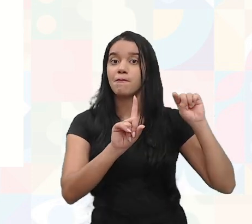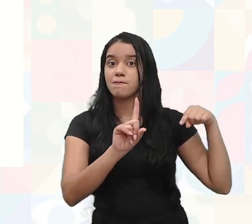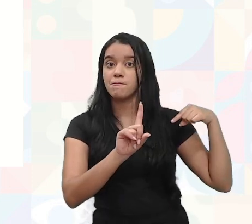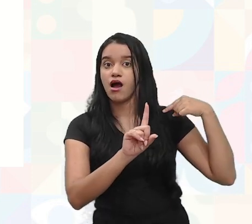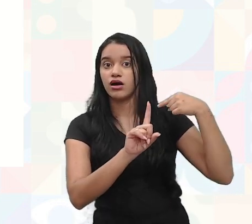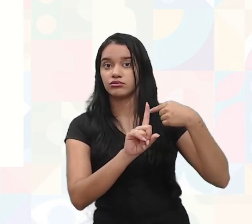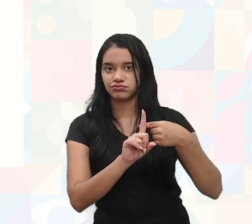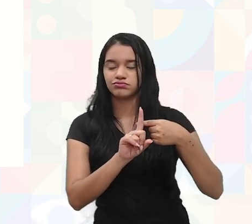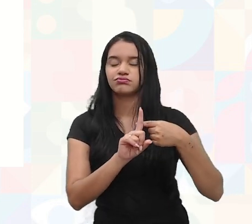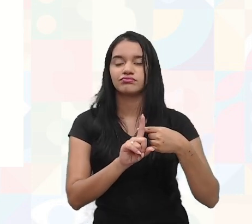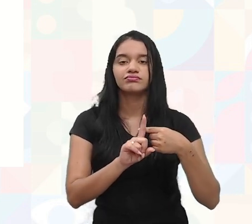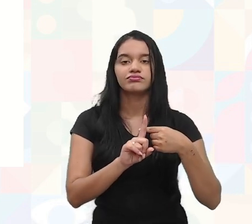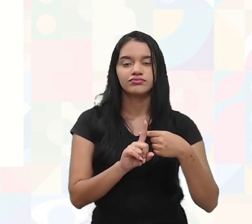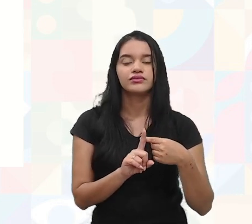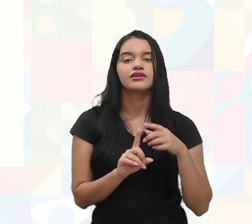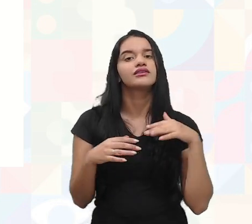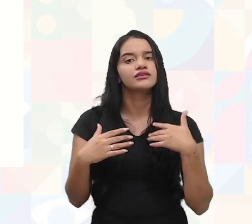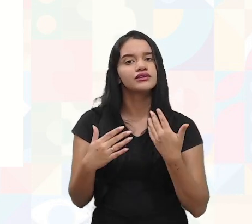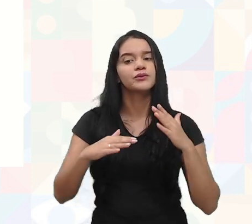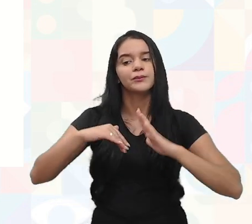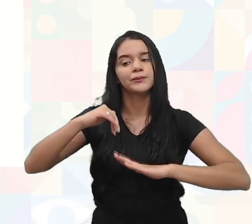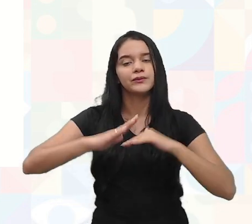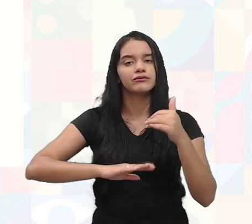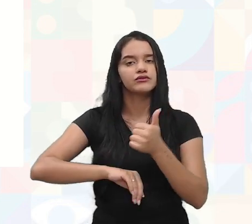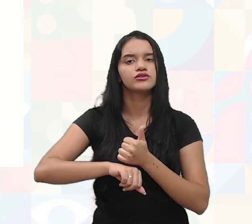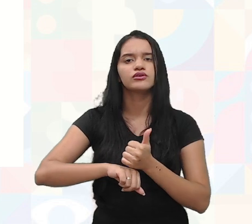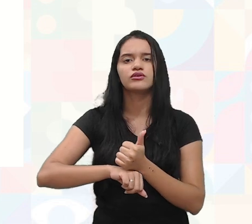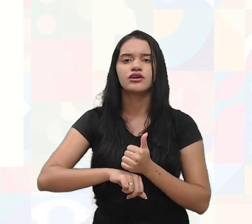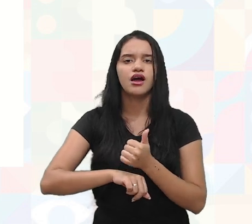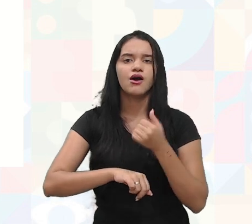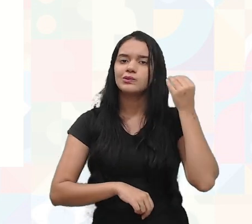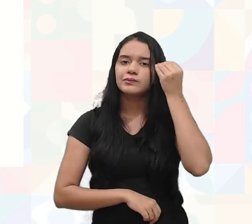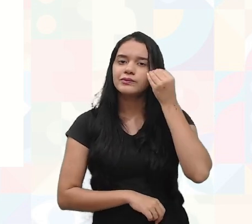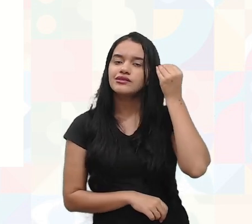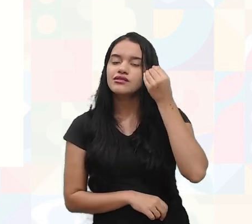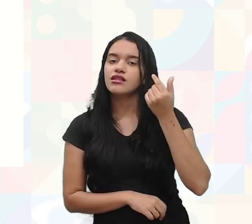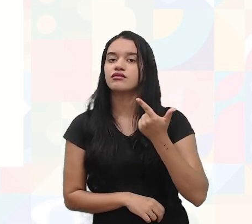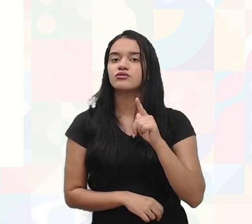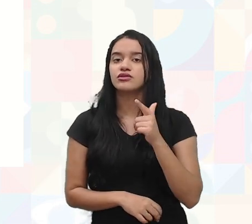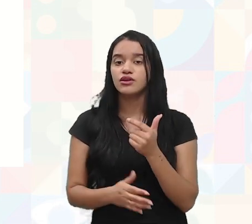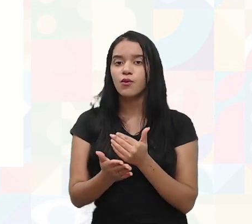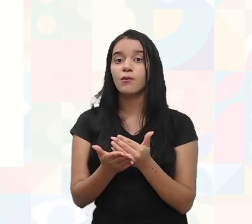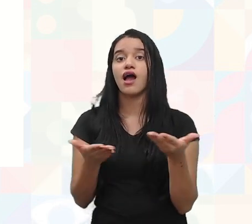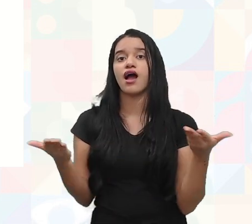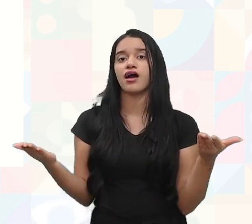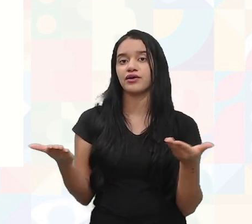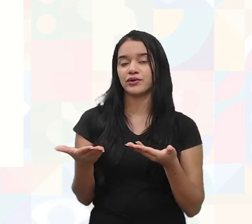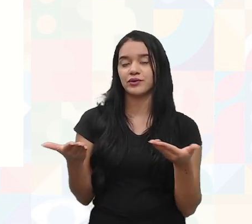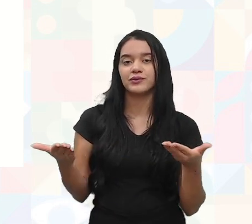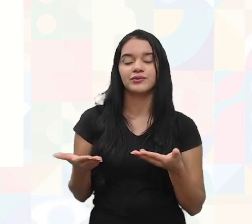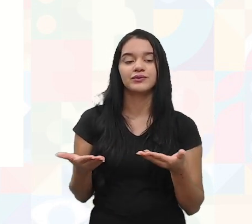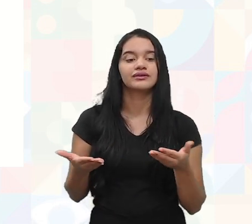E aí, quando o profissional ele não tem tanta experiência, ele está começando agora, e aí,